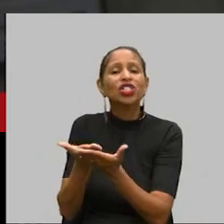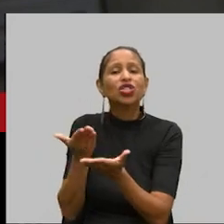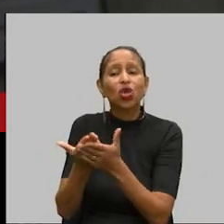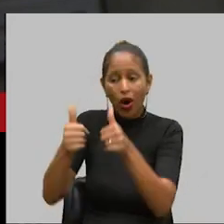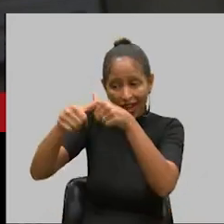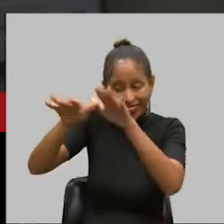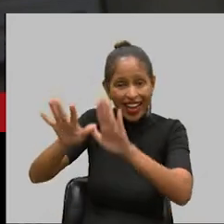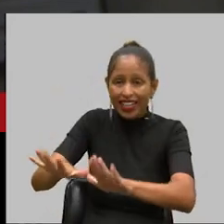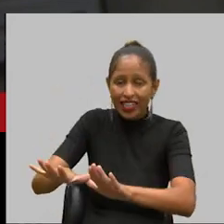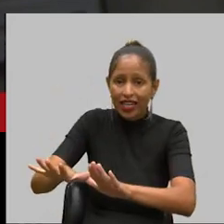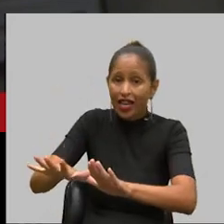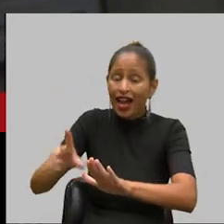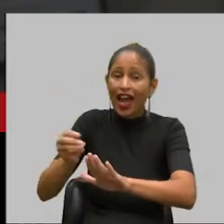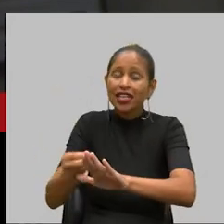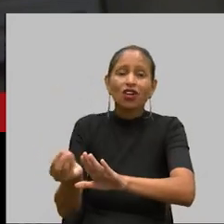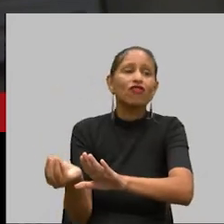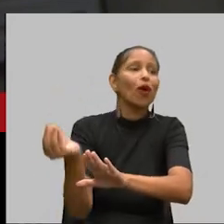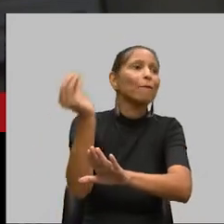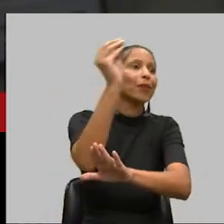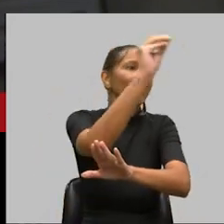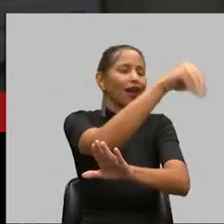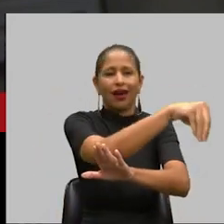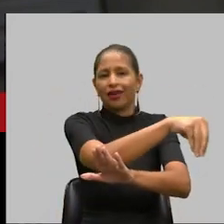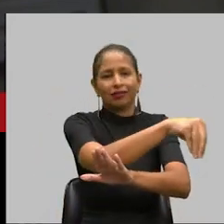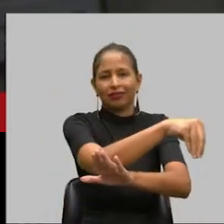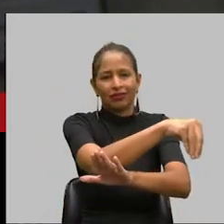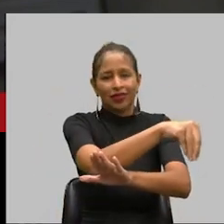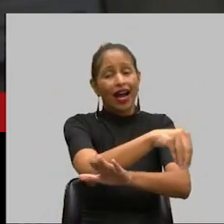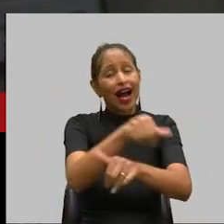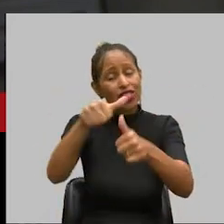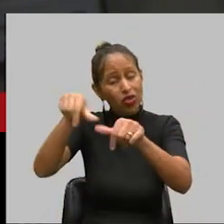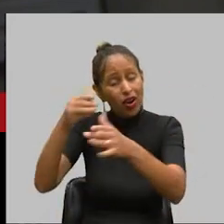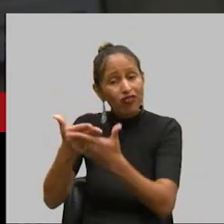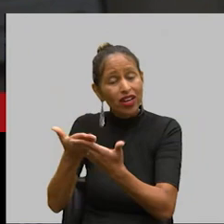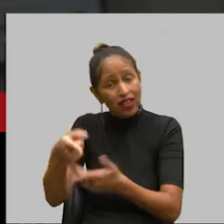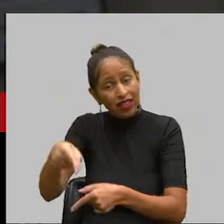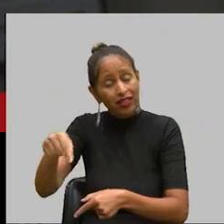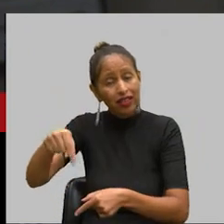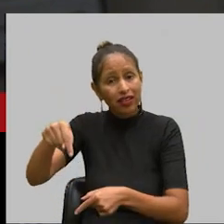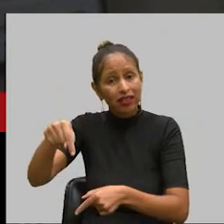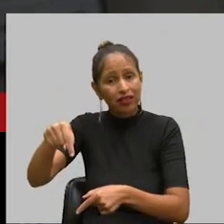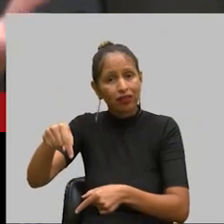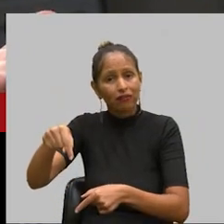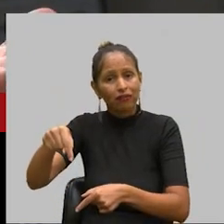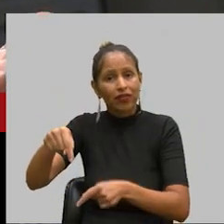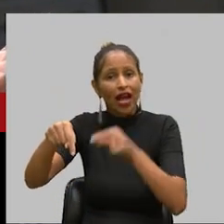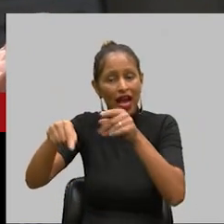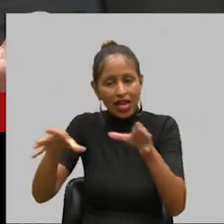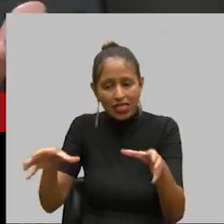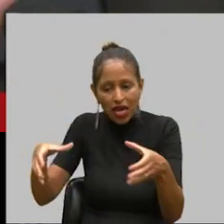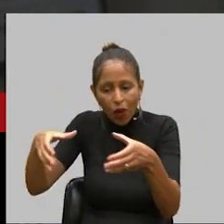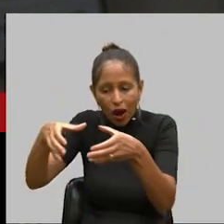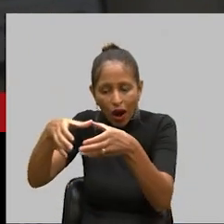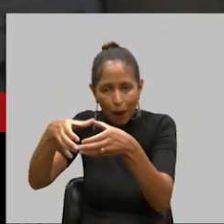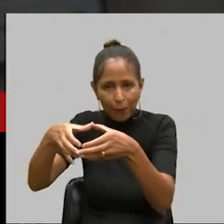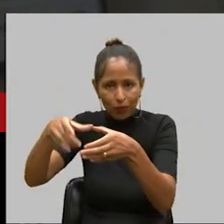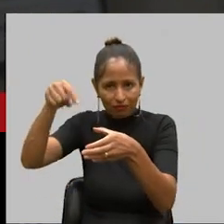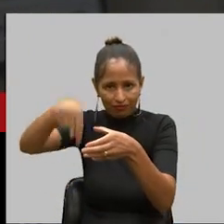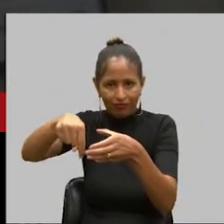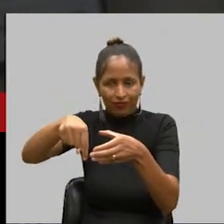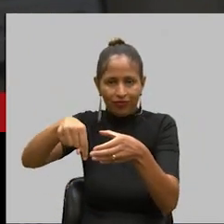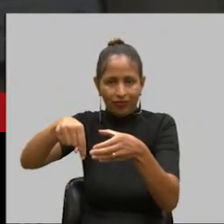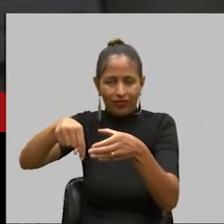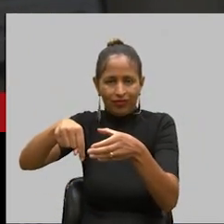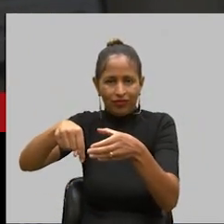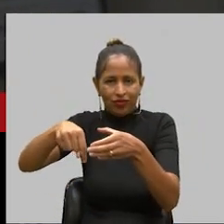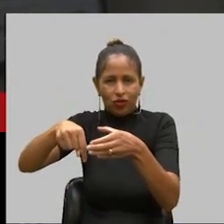ali e não que carregue as crianças para fora né Então esse é o campo da Educação do campo então como a gente